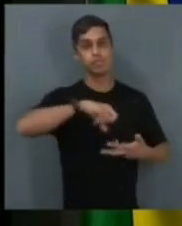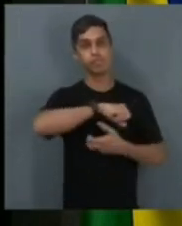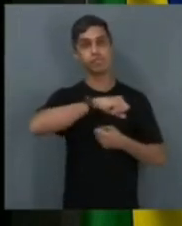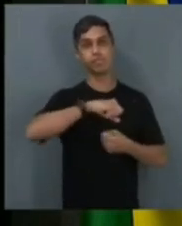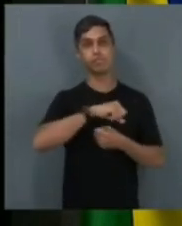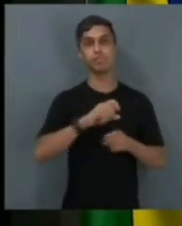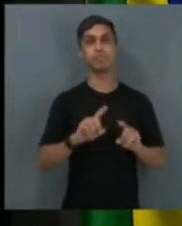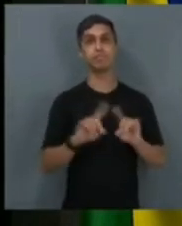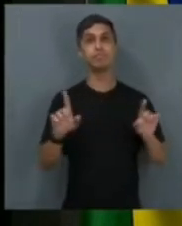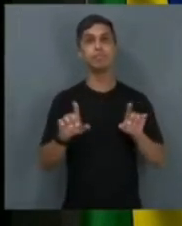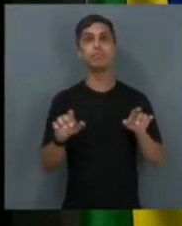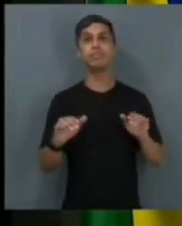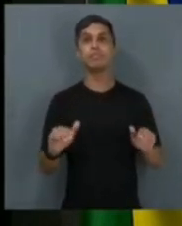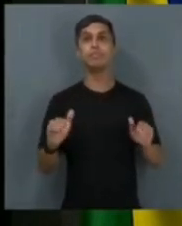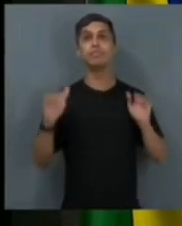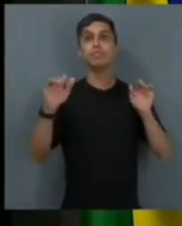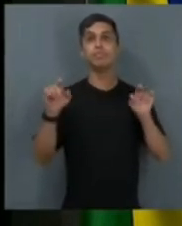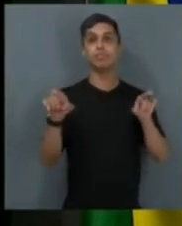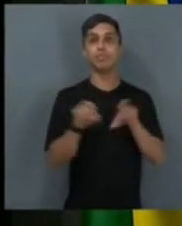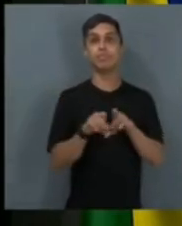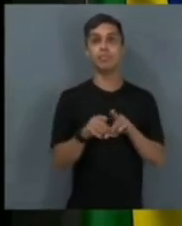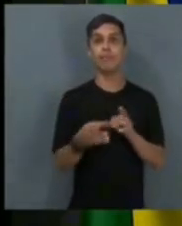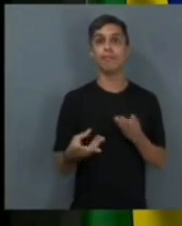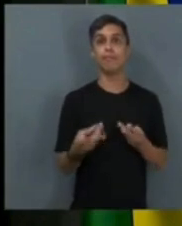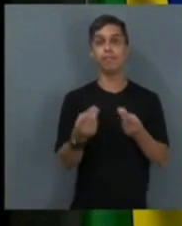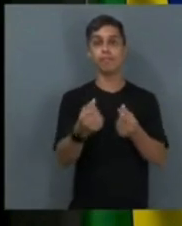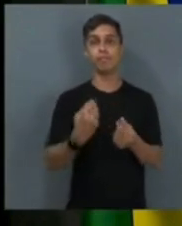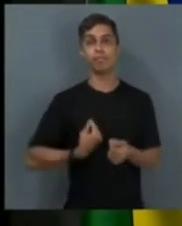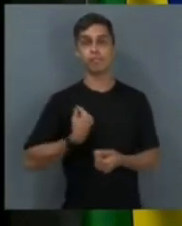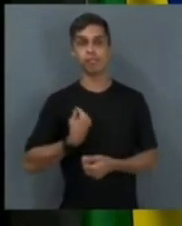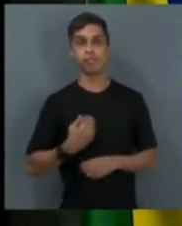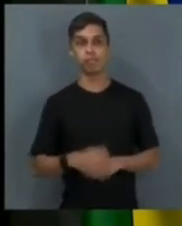sustentabilidade, mas, acima de tudo, qualidade de vida.